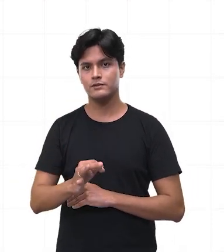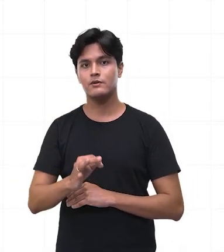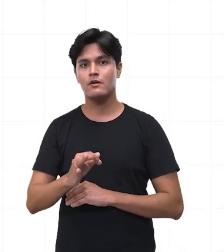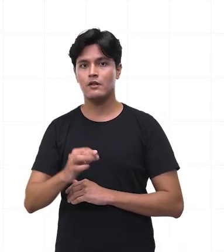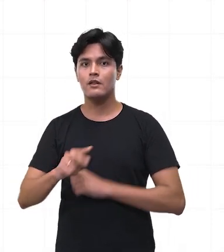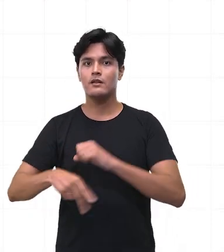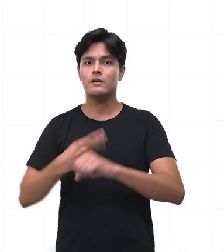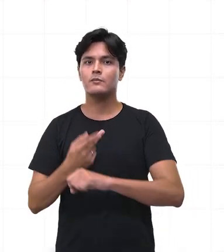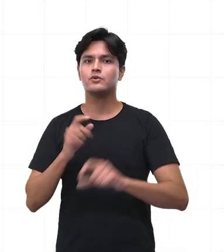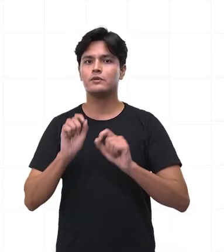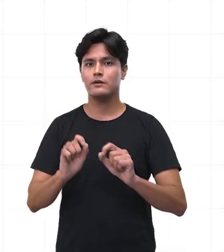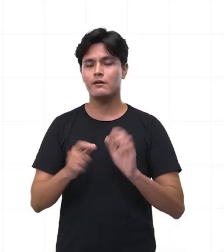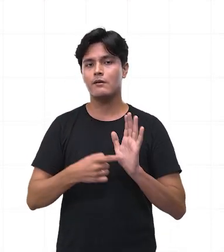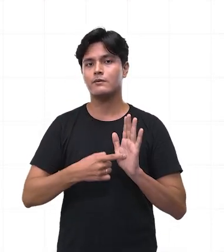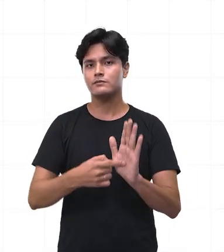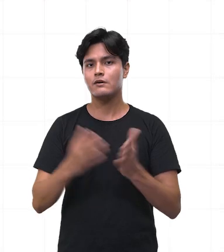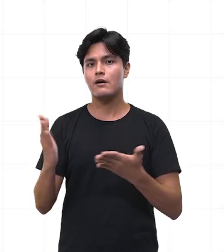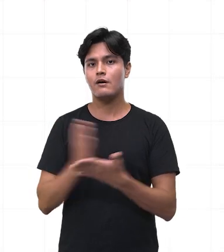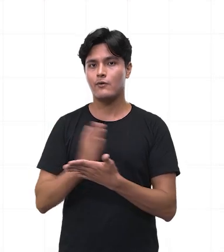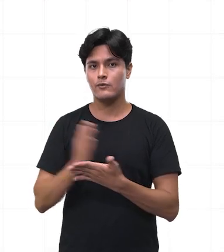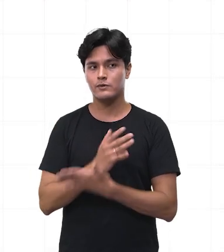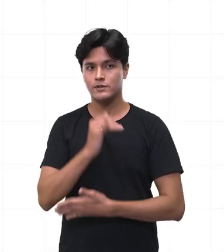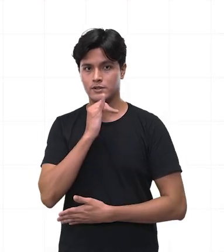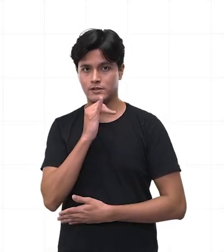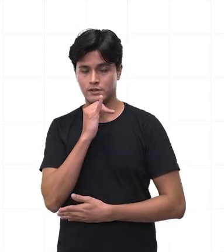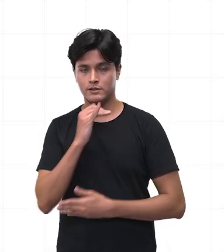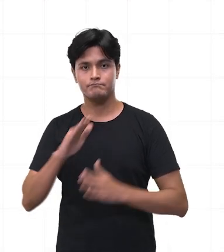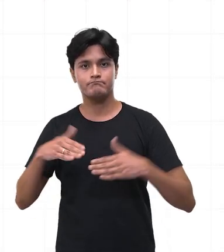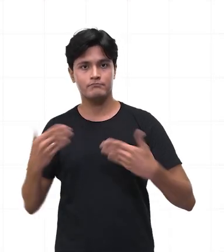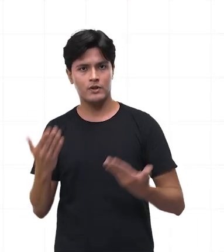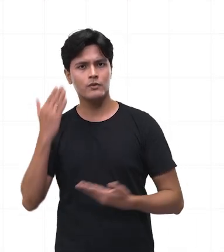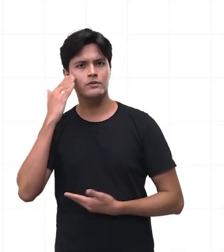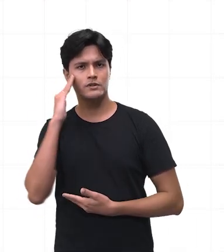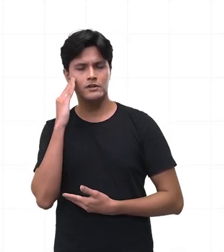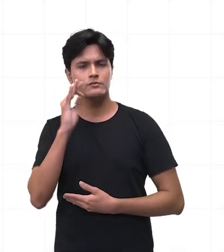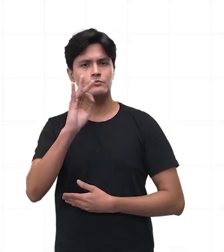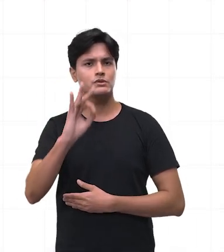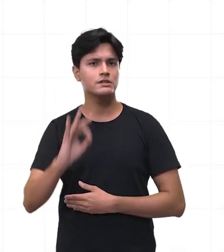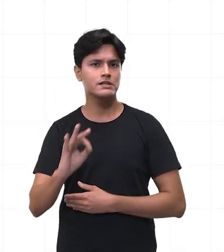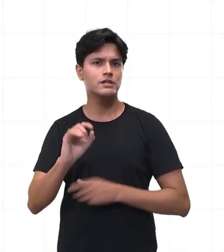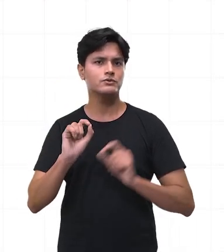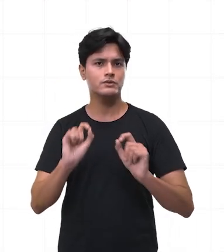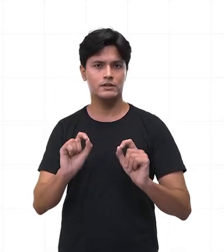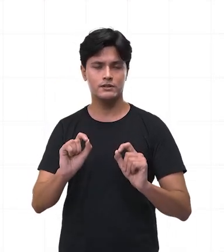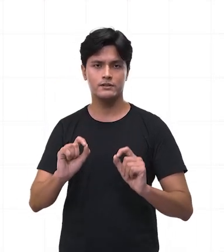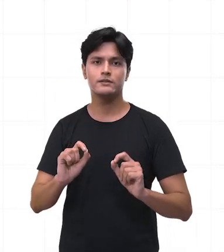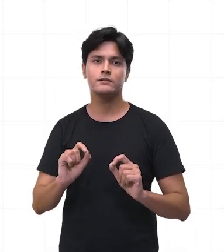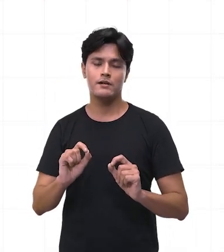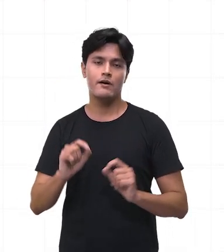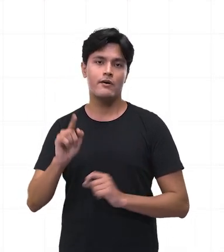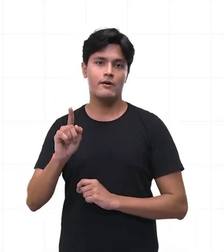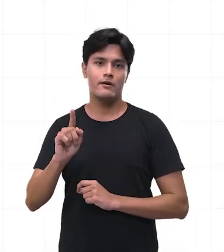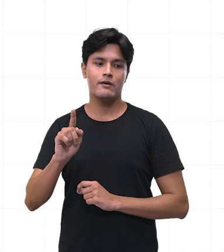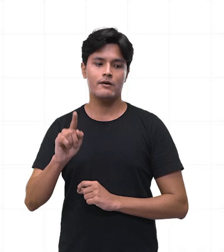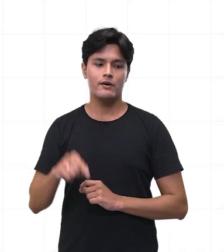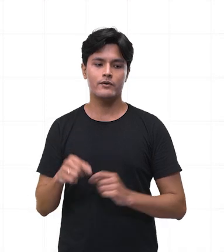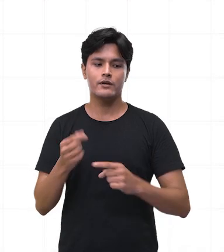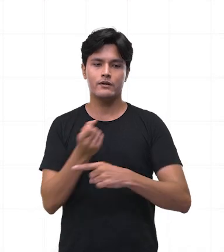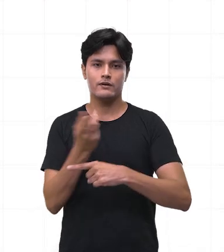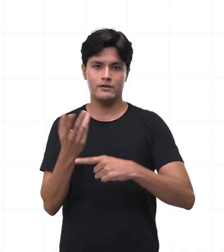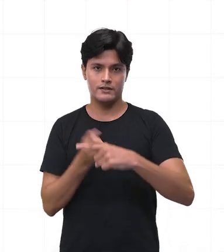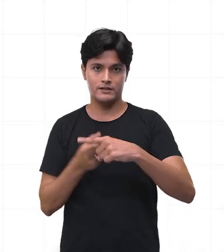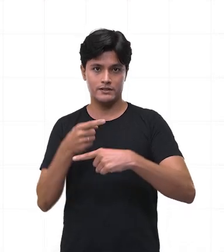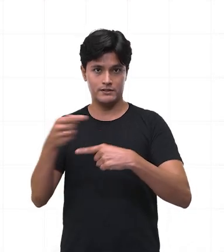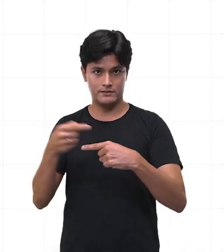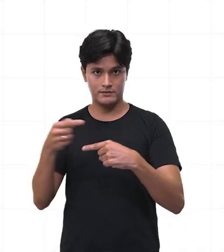depois a gente vê alguns exemplos práticos. Então, entendemos como porcentagem a razão, veja, a